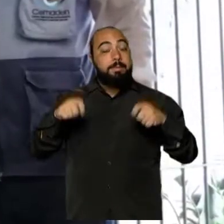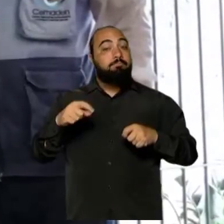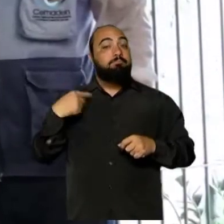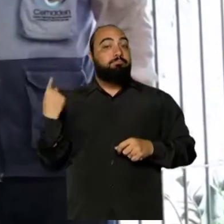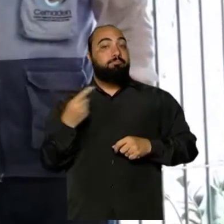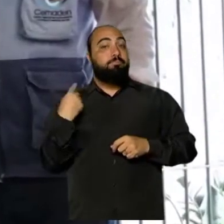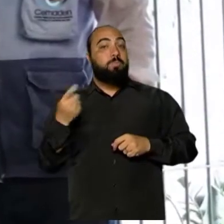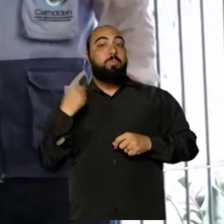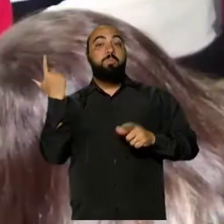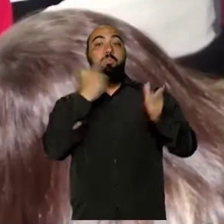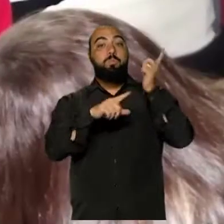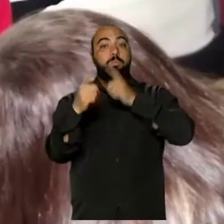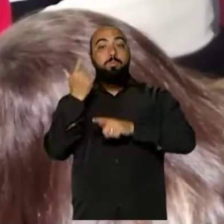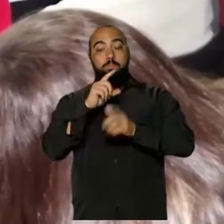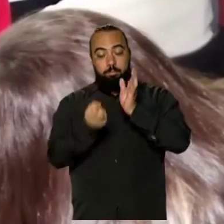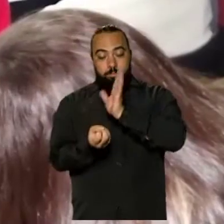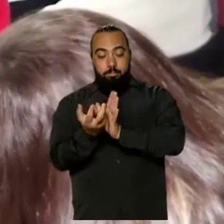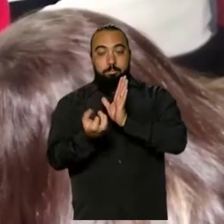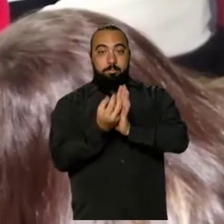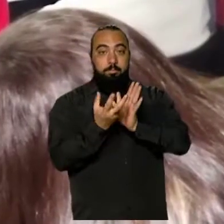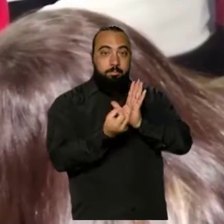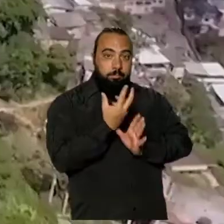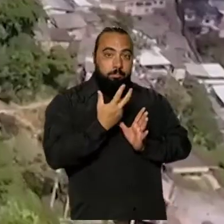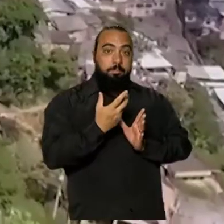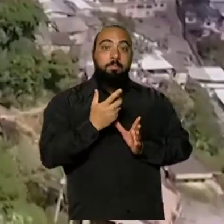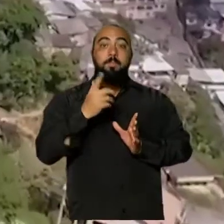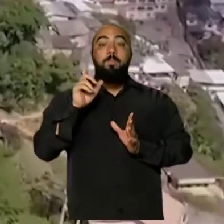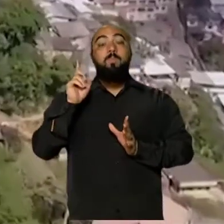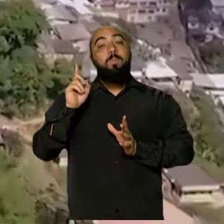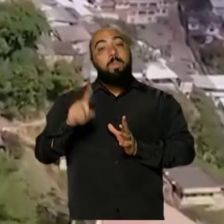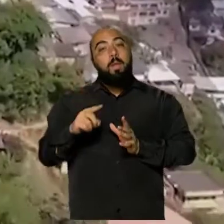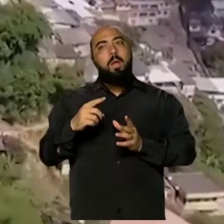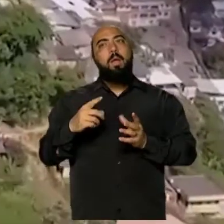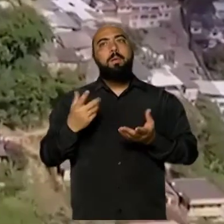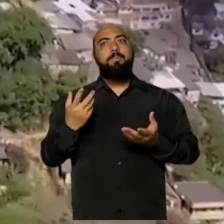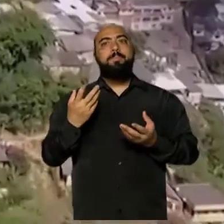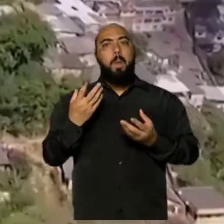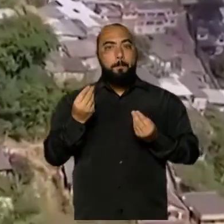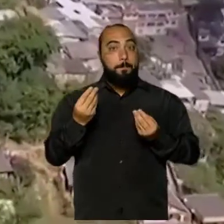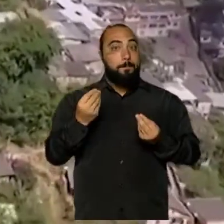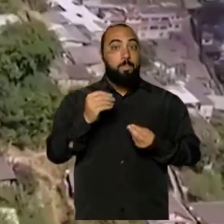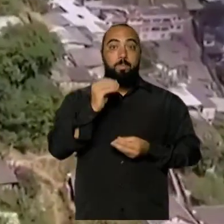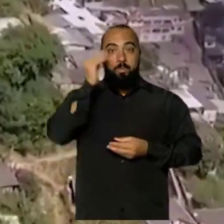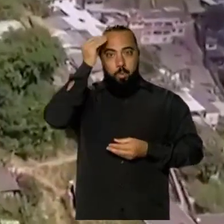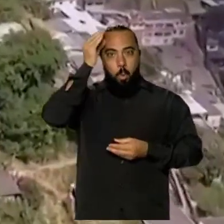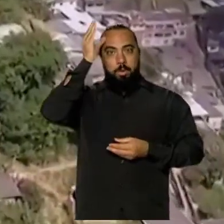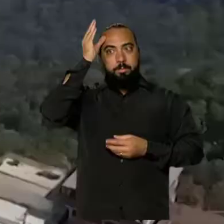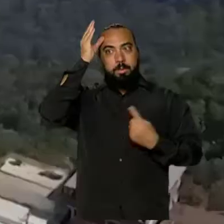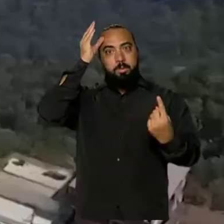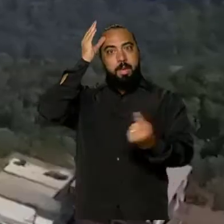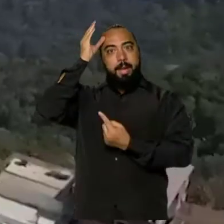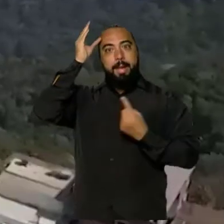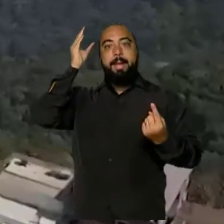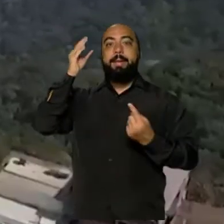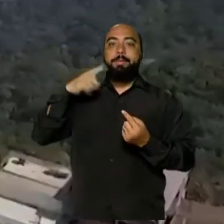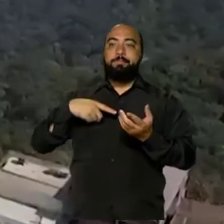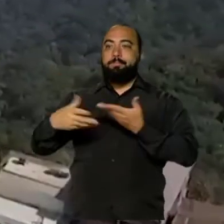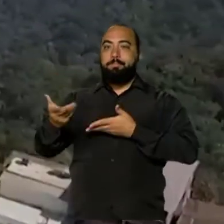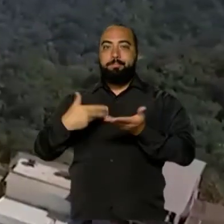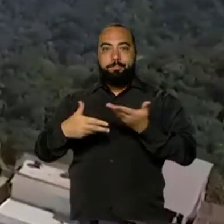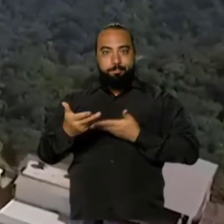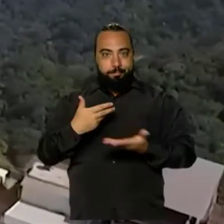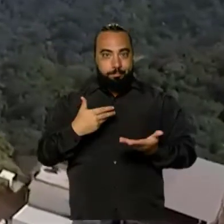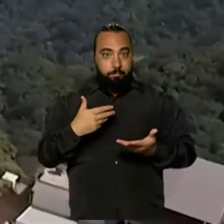está produzindo muito conhecimento que eles vão compartilhar, e o